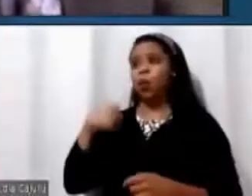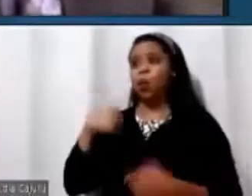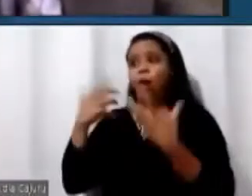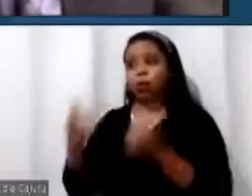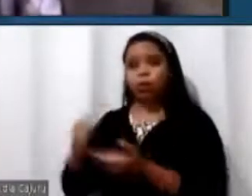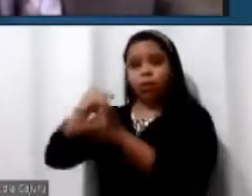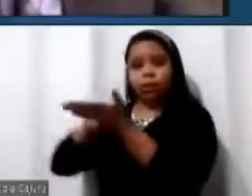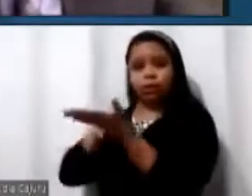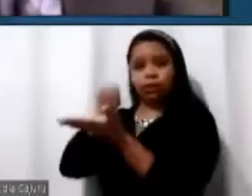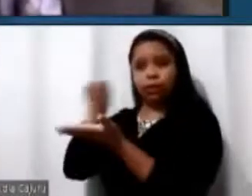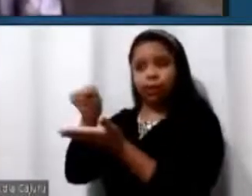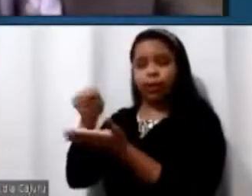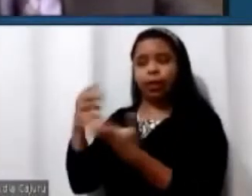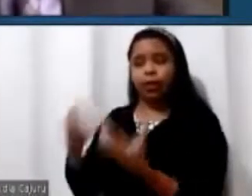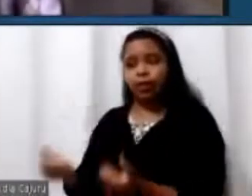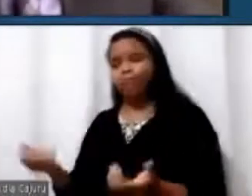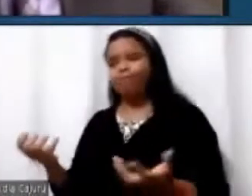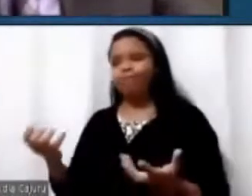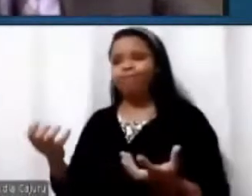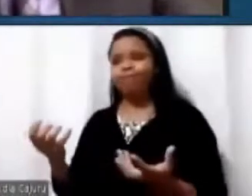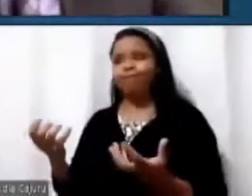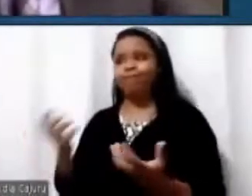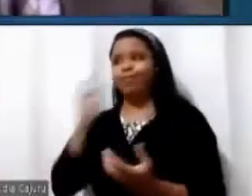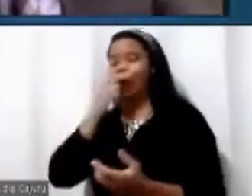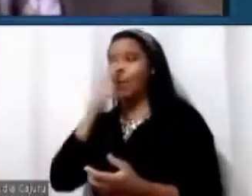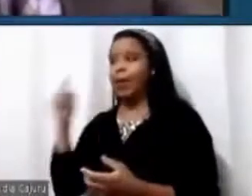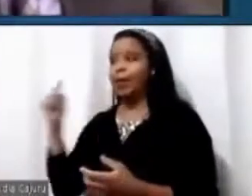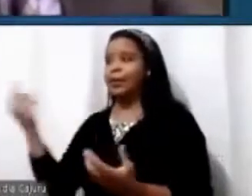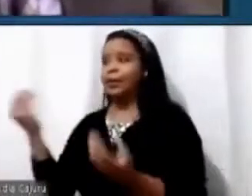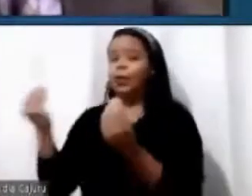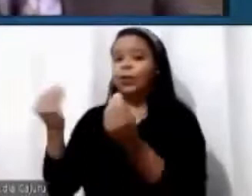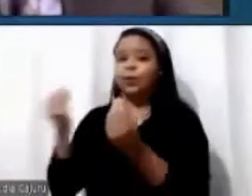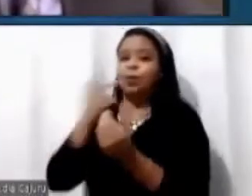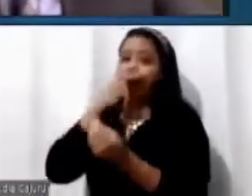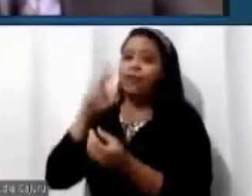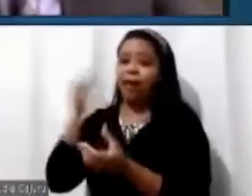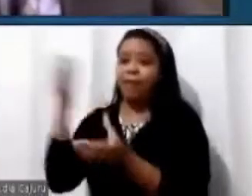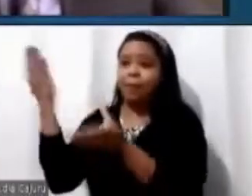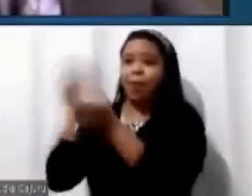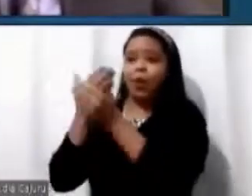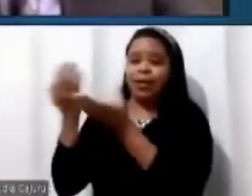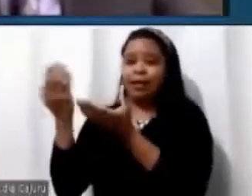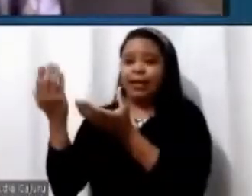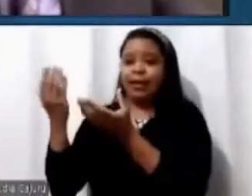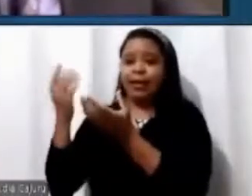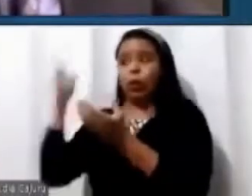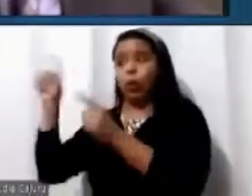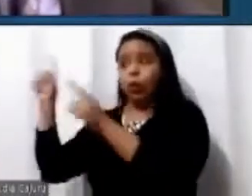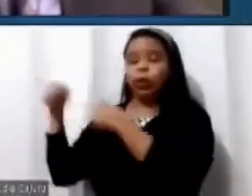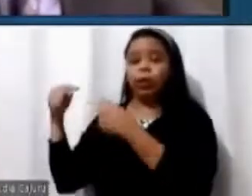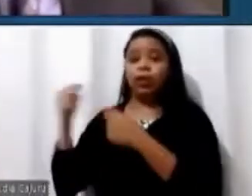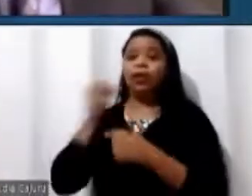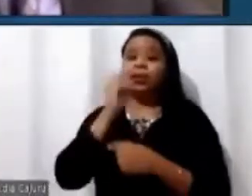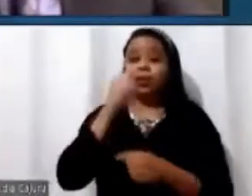aceito, eu vou enfrentar um outro processo da família do paciente ou do próprio paciente. Então, é uma situação complicada, às vezes, a situação